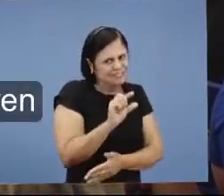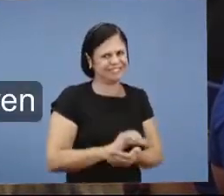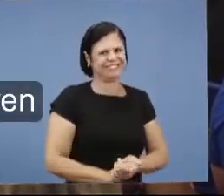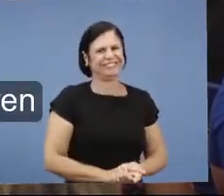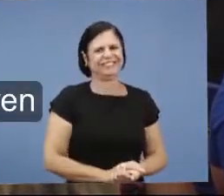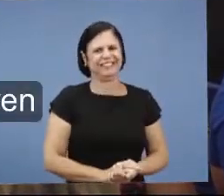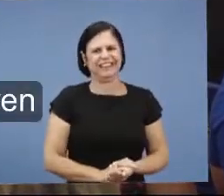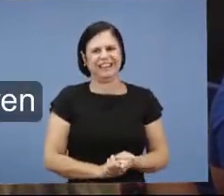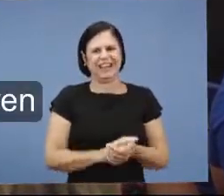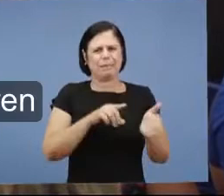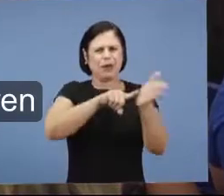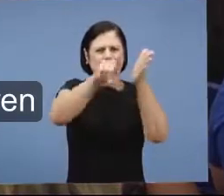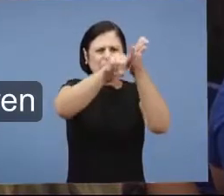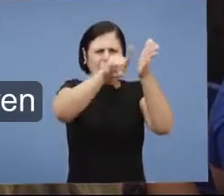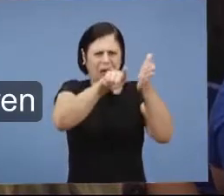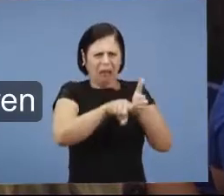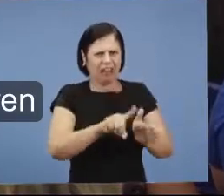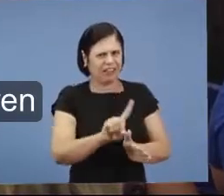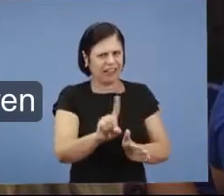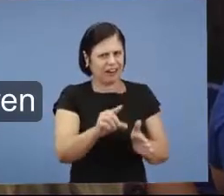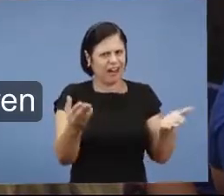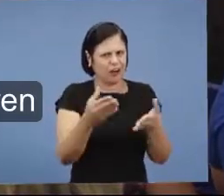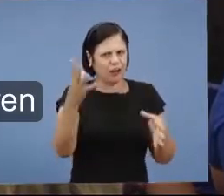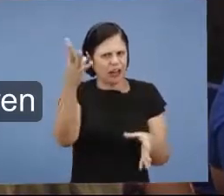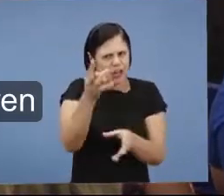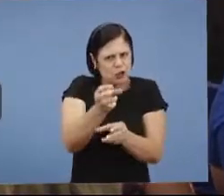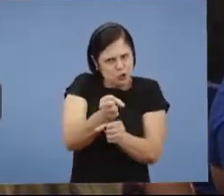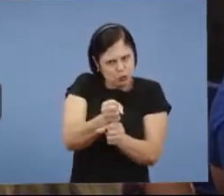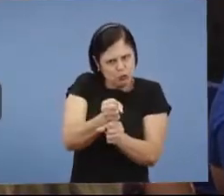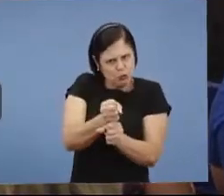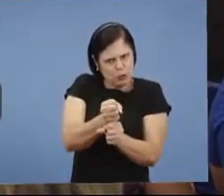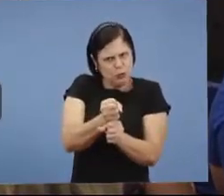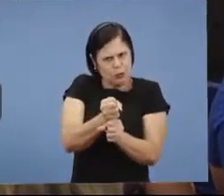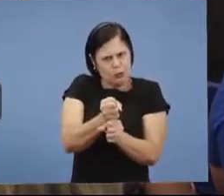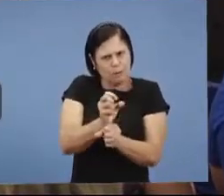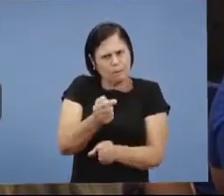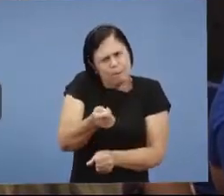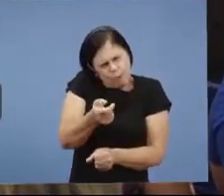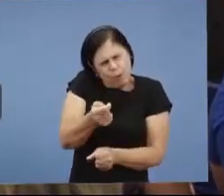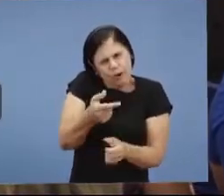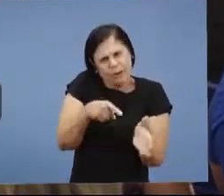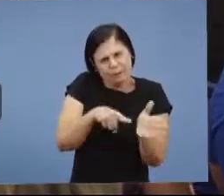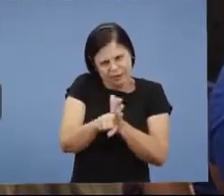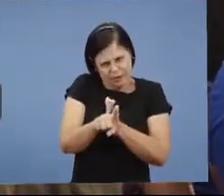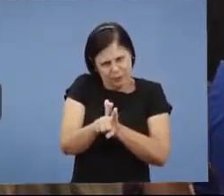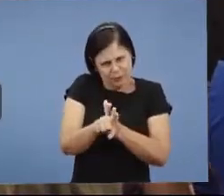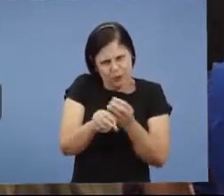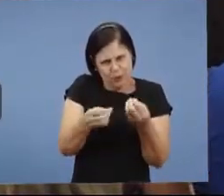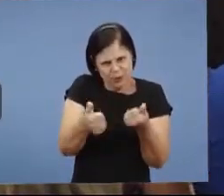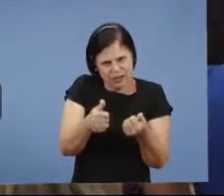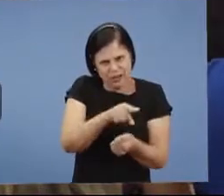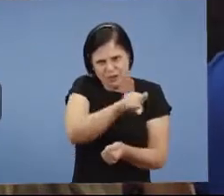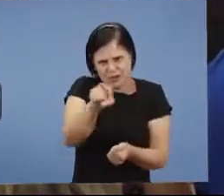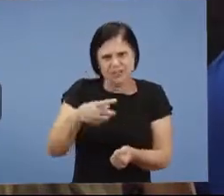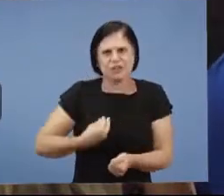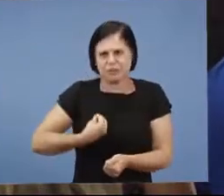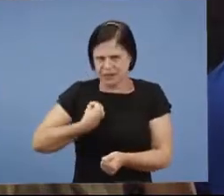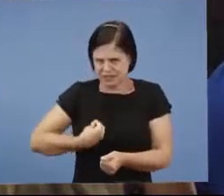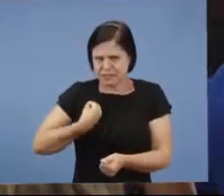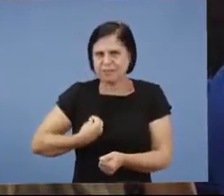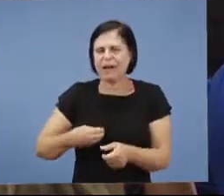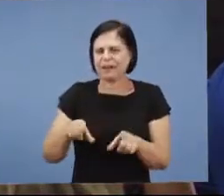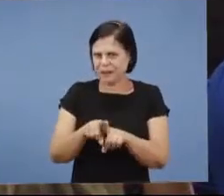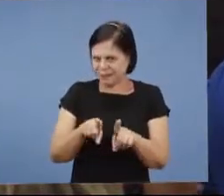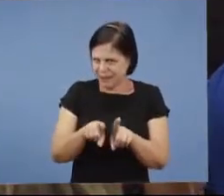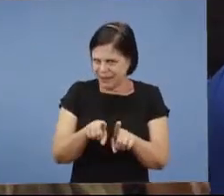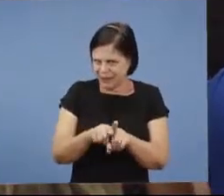primeiro, dado o tempo que tomamos agora dos nossos irmãos, dando essa participação que todos devem